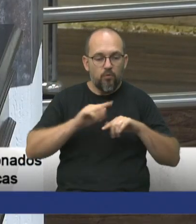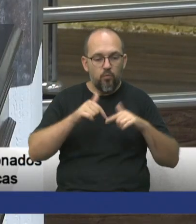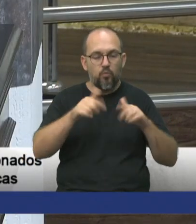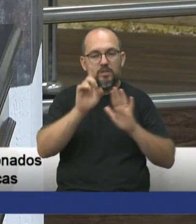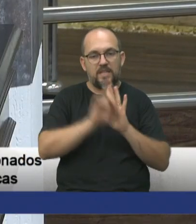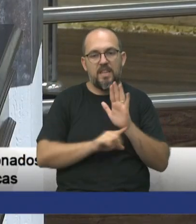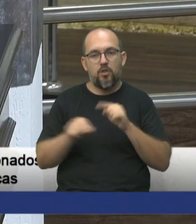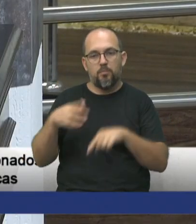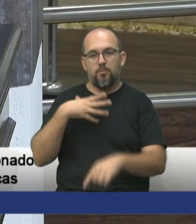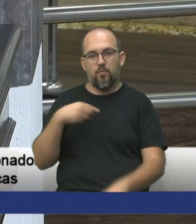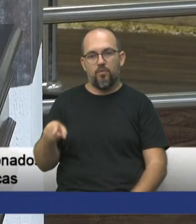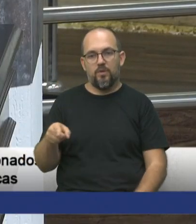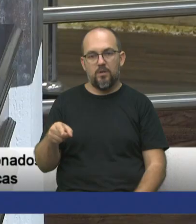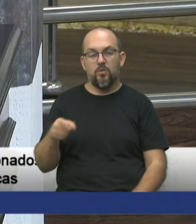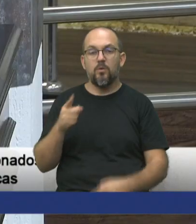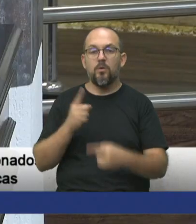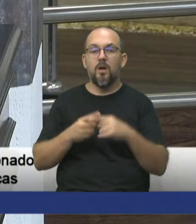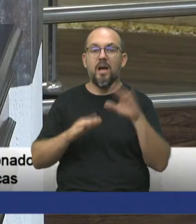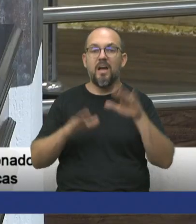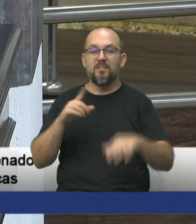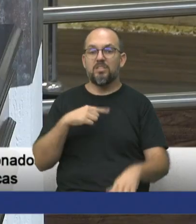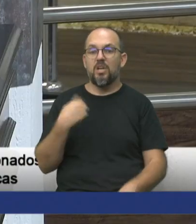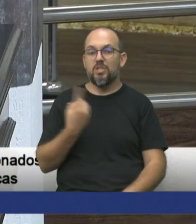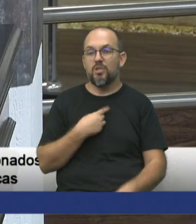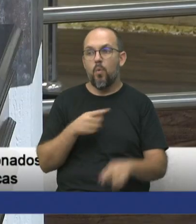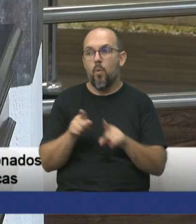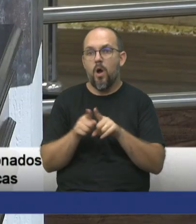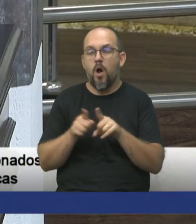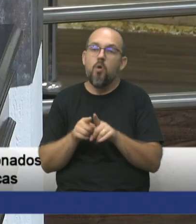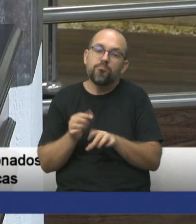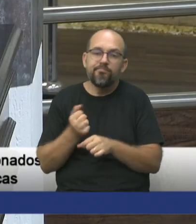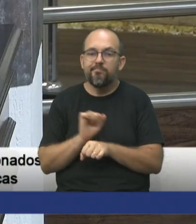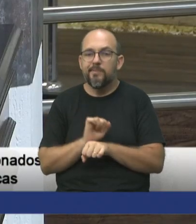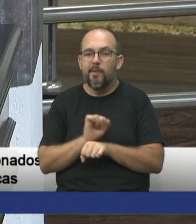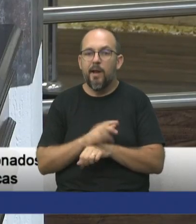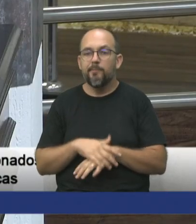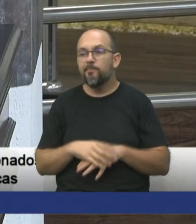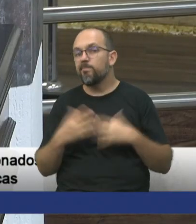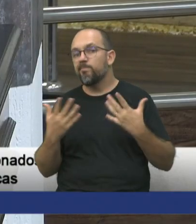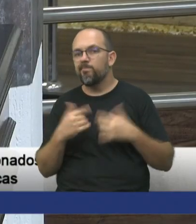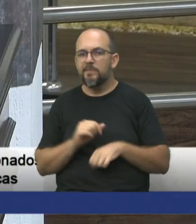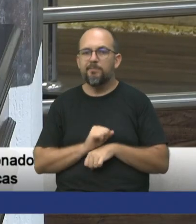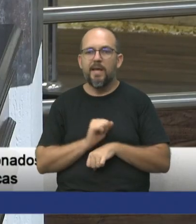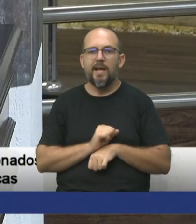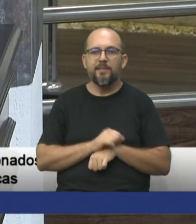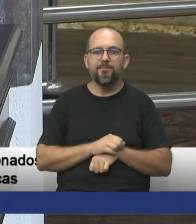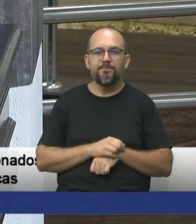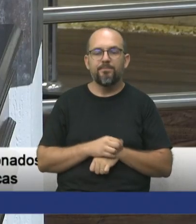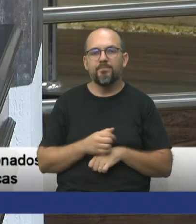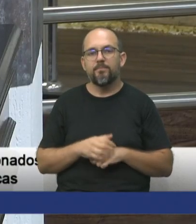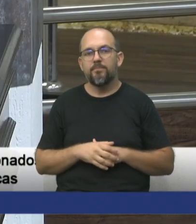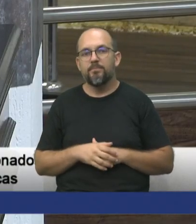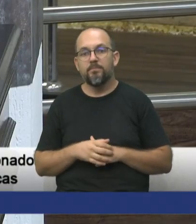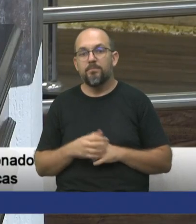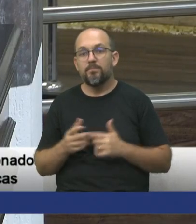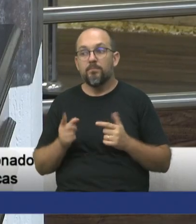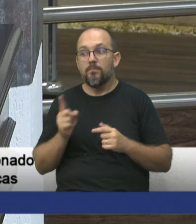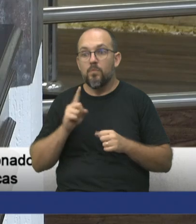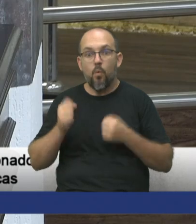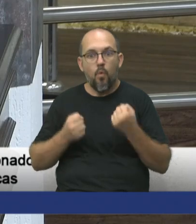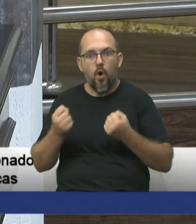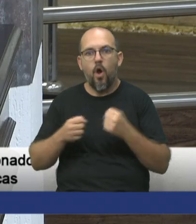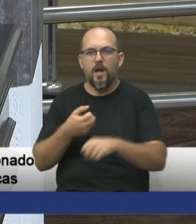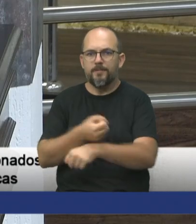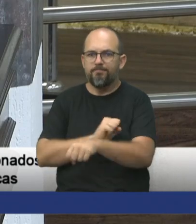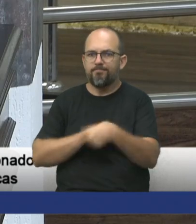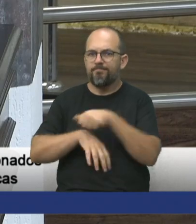muitas de nós fica esperando, e não cruza os braços, não corre atrás, não